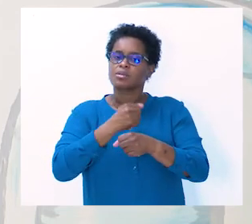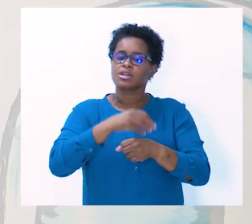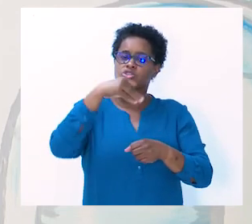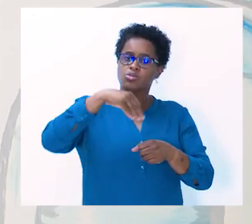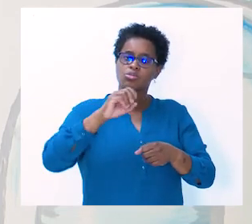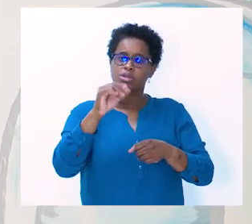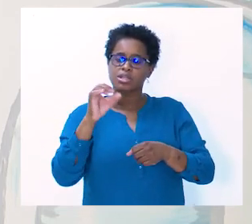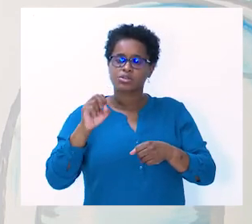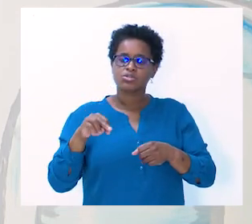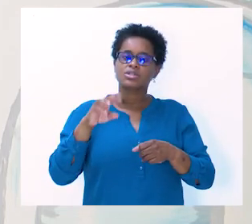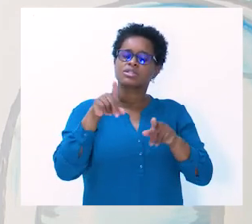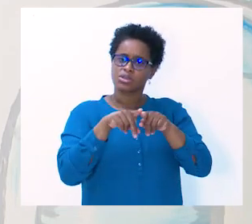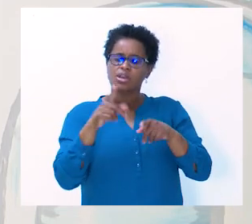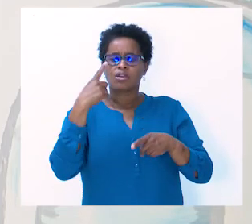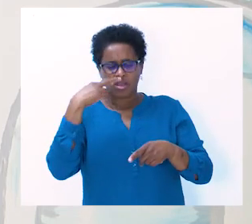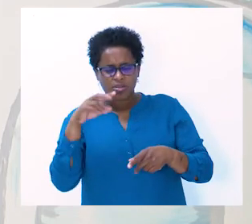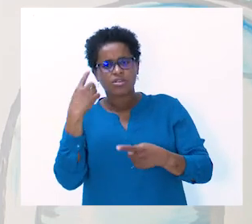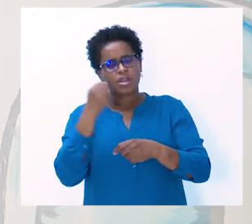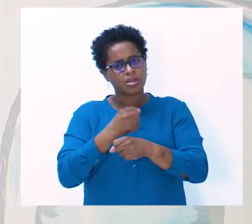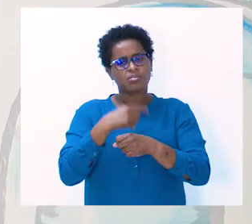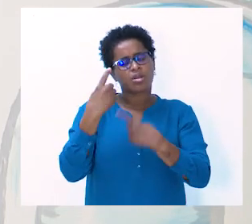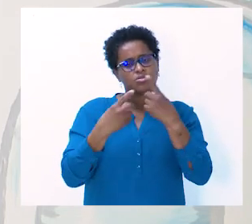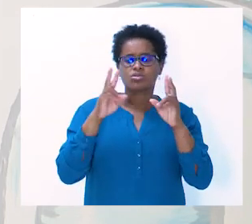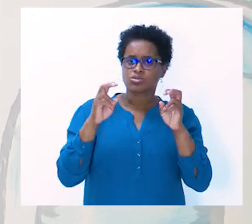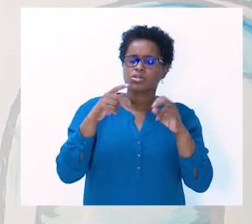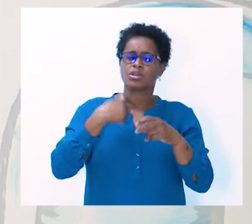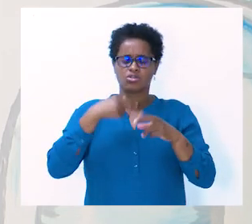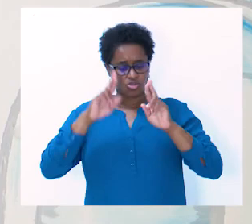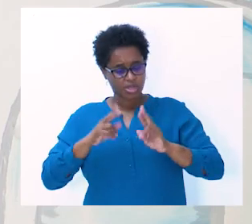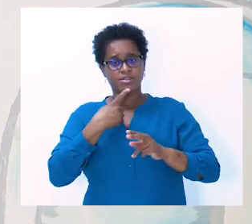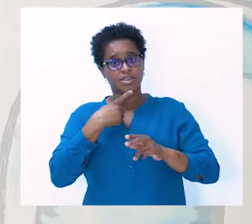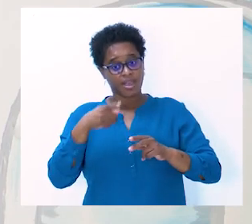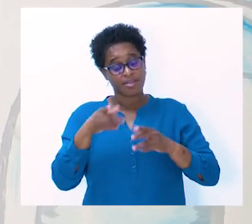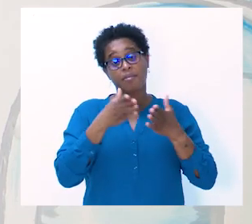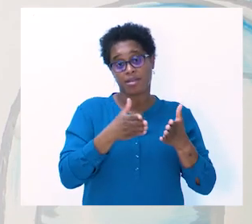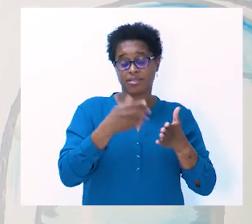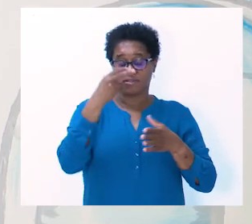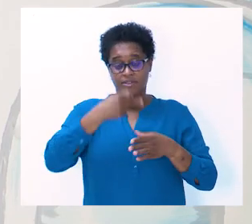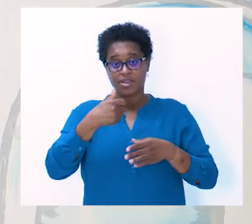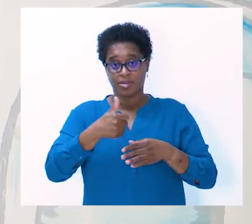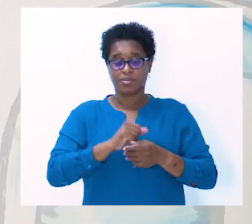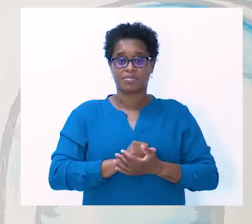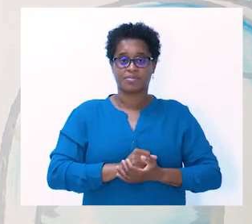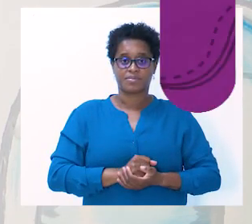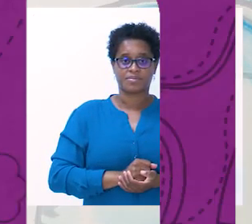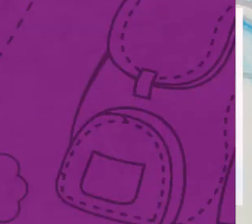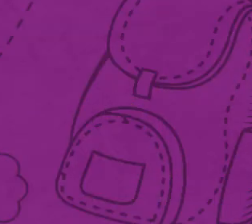polígonos semelhantes. Vimos alguns critérios. Espero que tenham entendido essa parte. Fiquem bem.